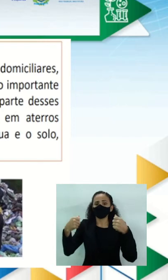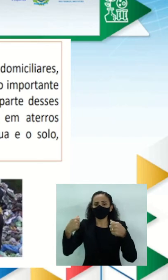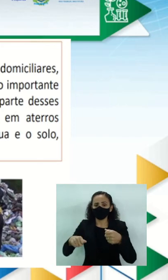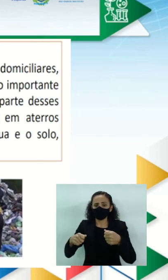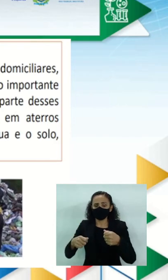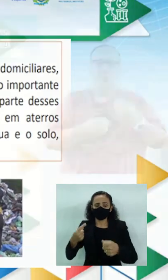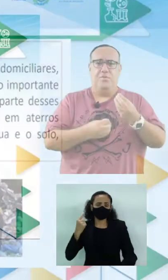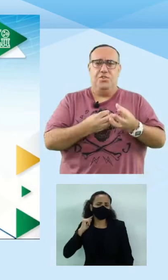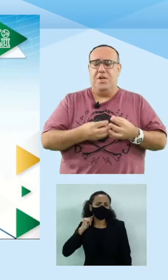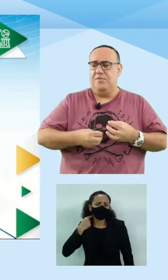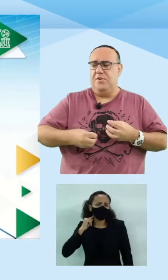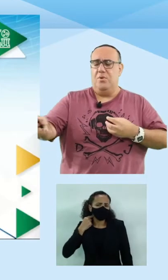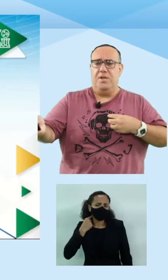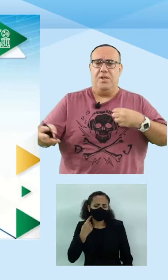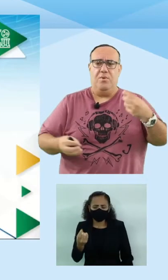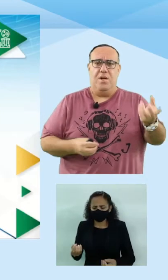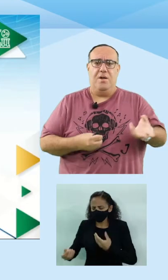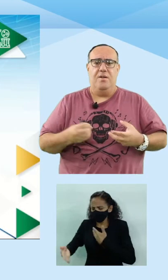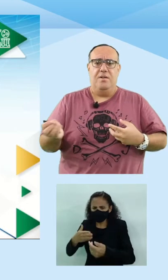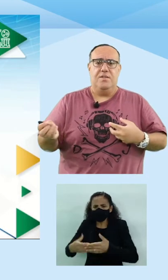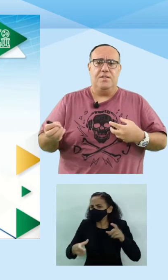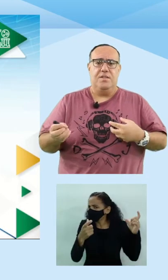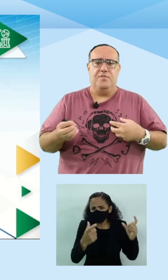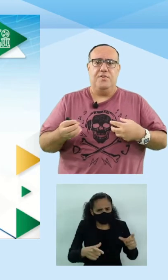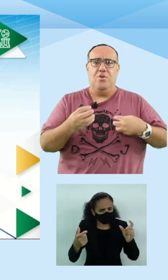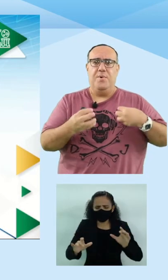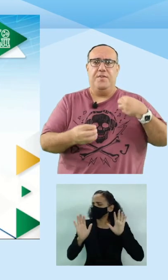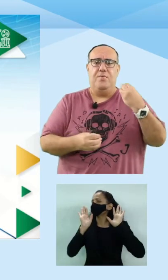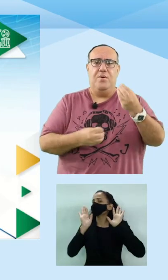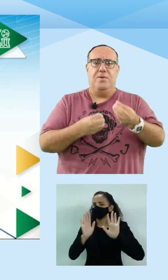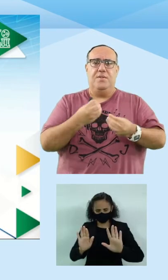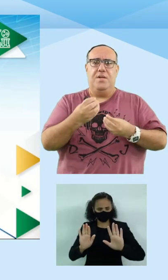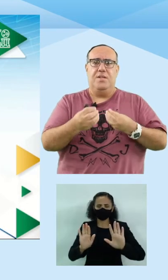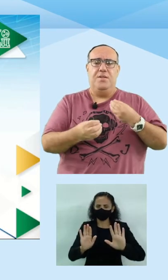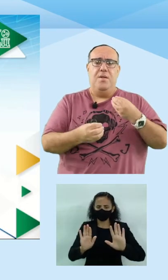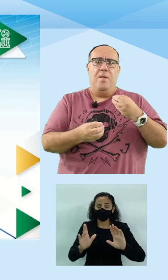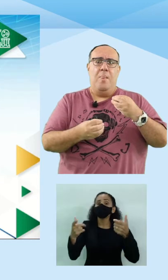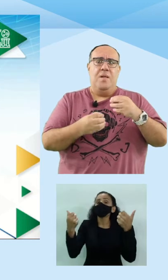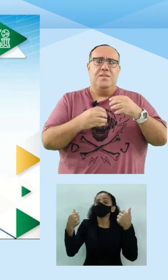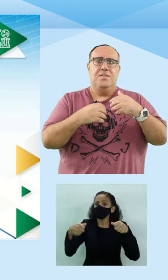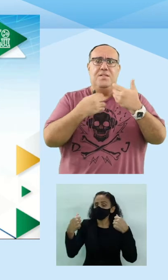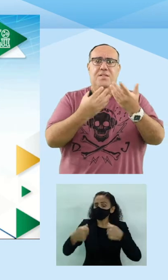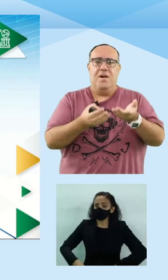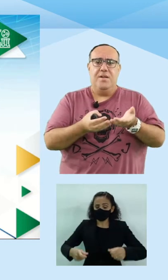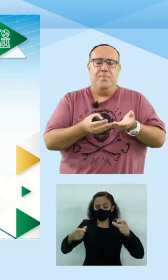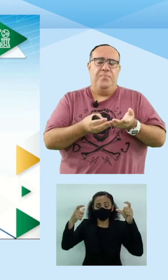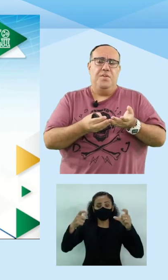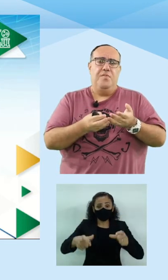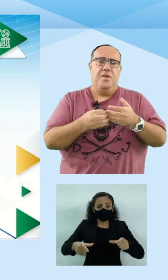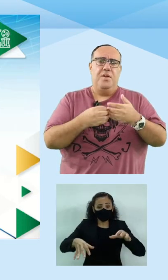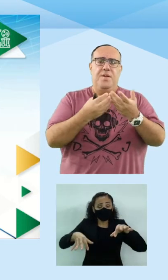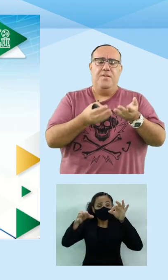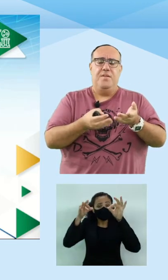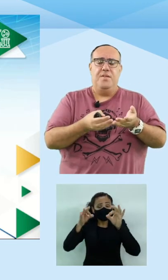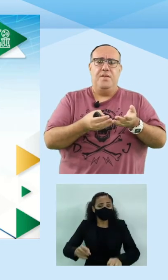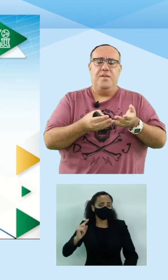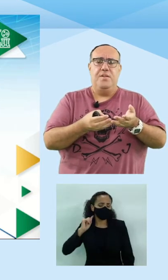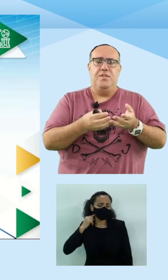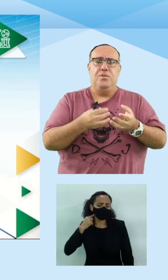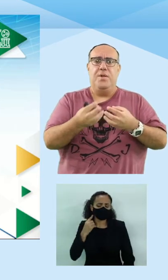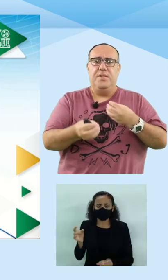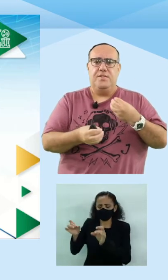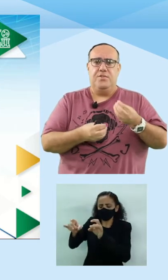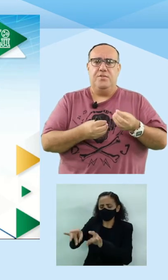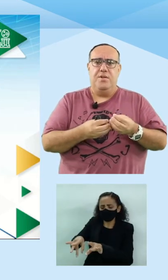for errôneo, se for o descarte em qualquer lugar, tá certo? Vai acometer uma quantidade sanitária, infelizmente,